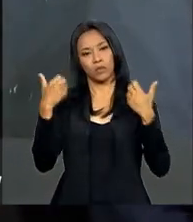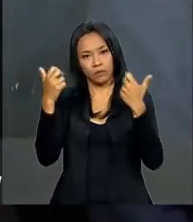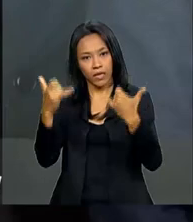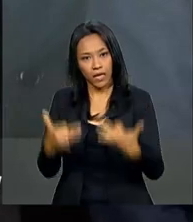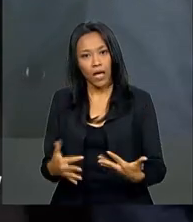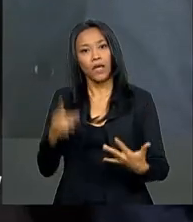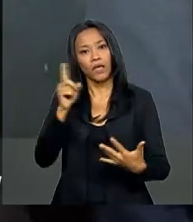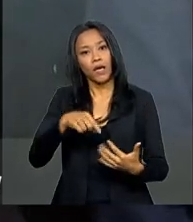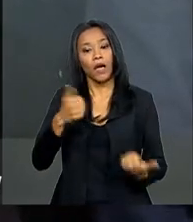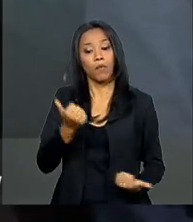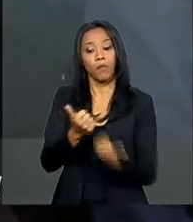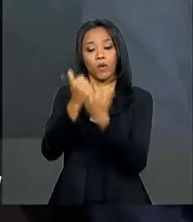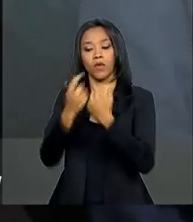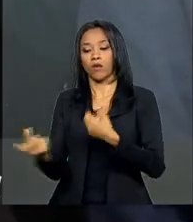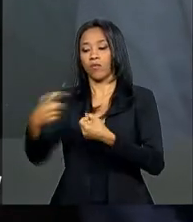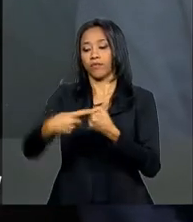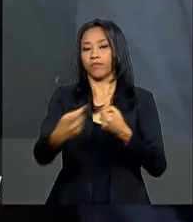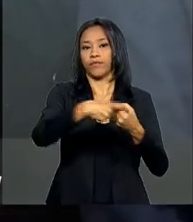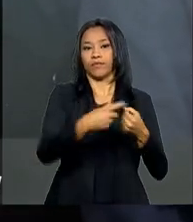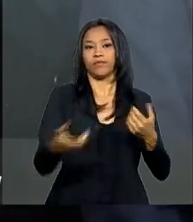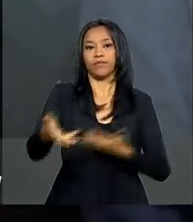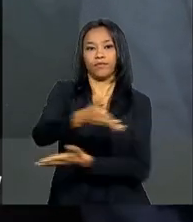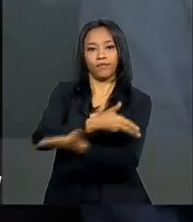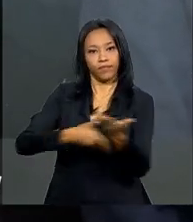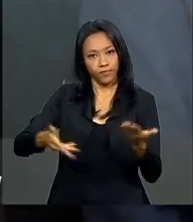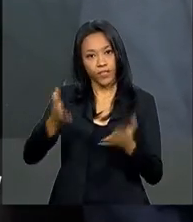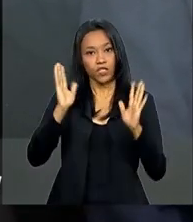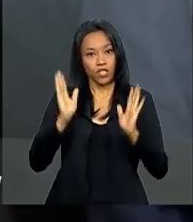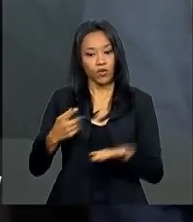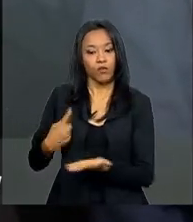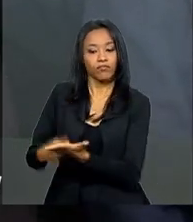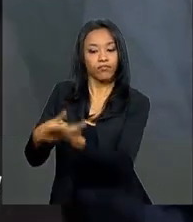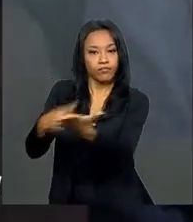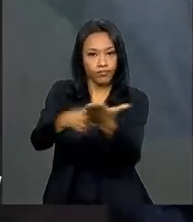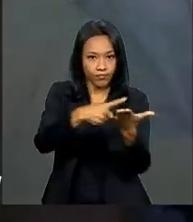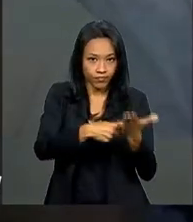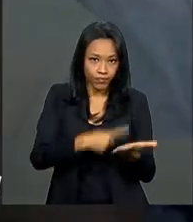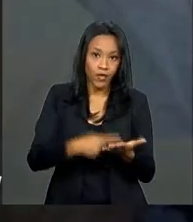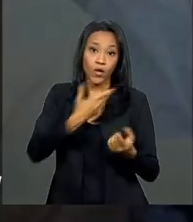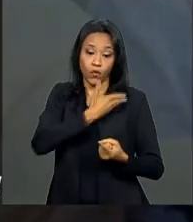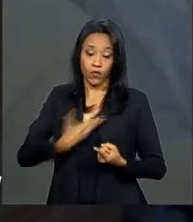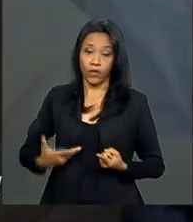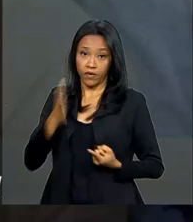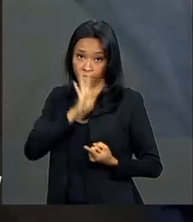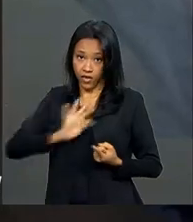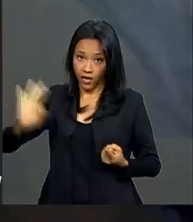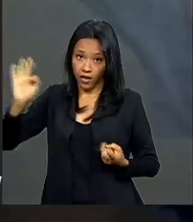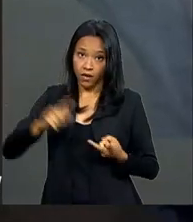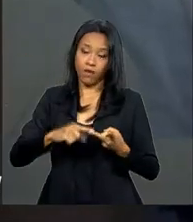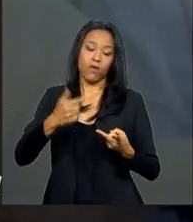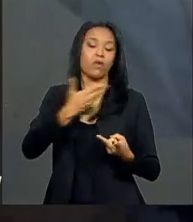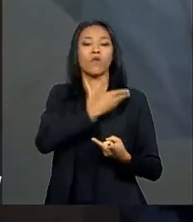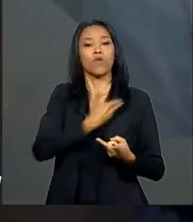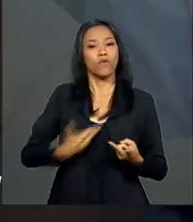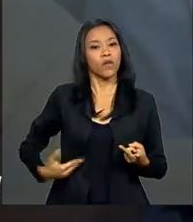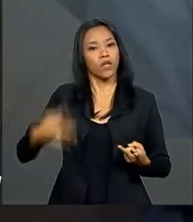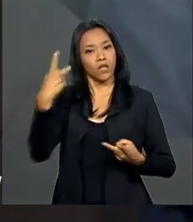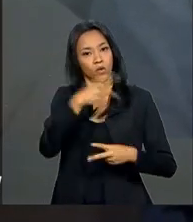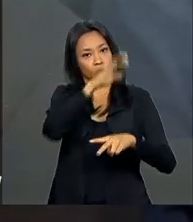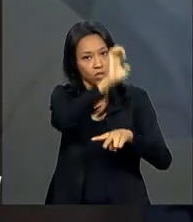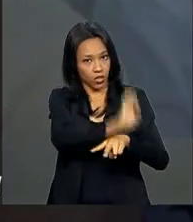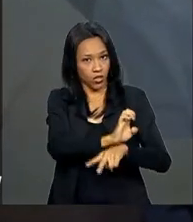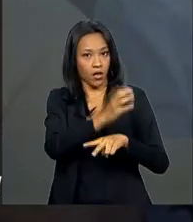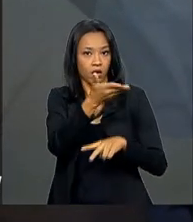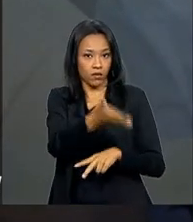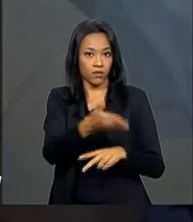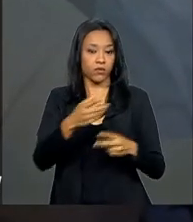intervenção cooperativa, já que foi feita de comum acordo entre o governo federal e o governador Luiz Fernando